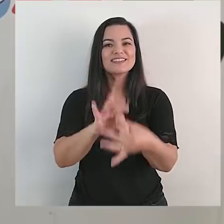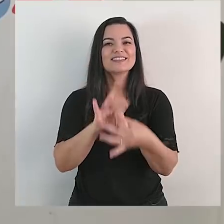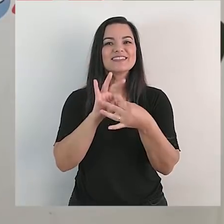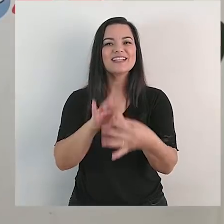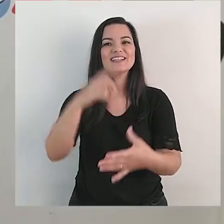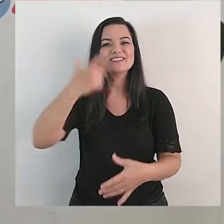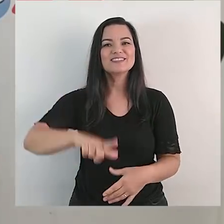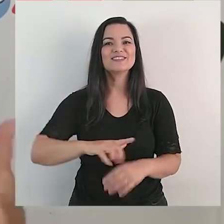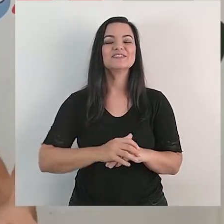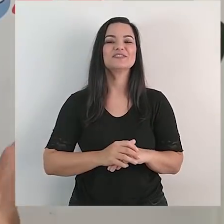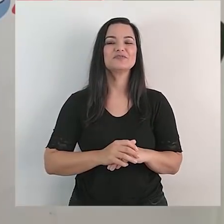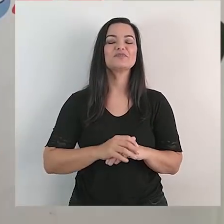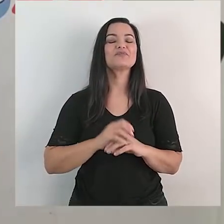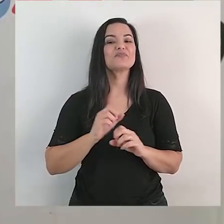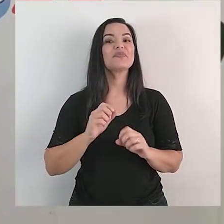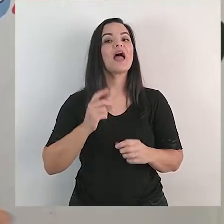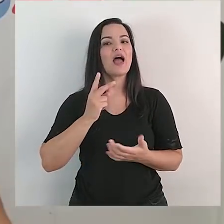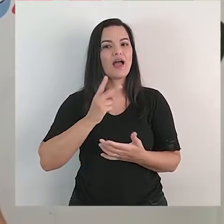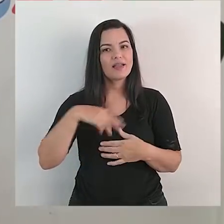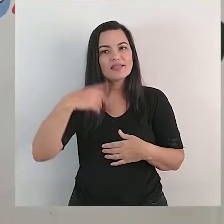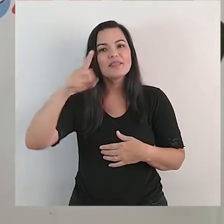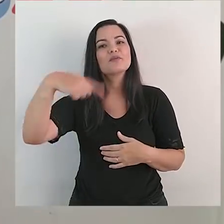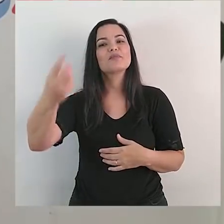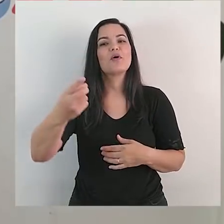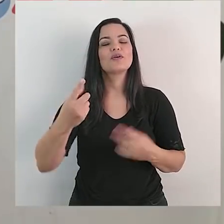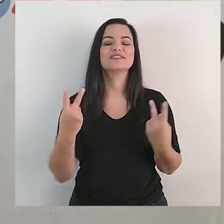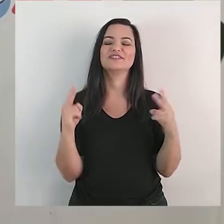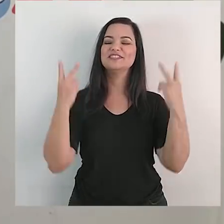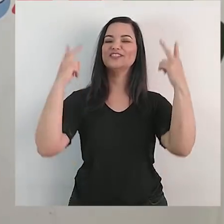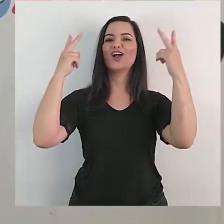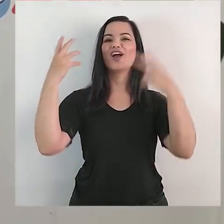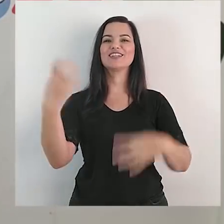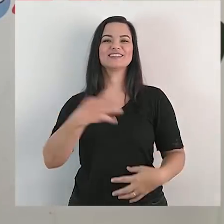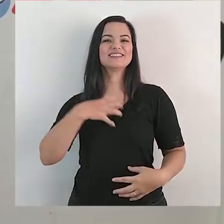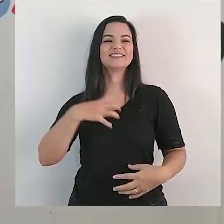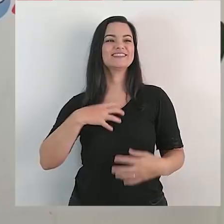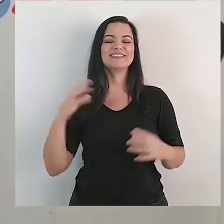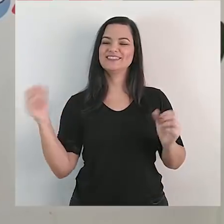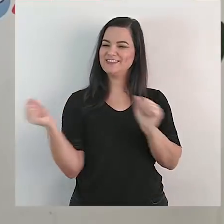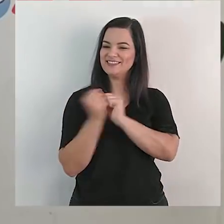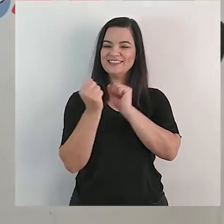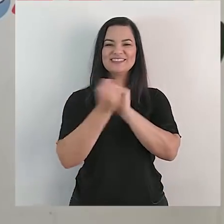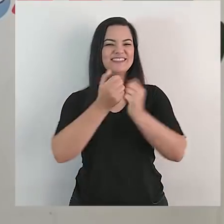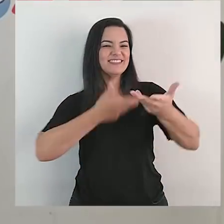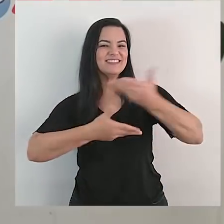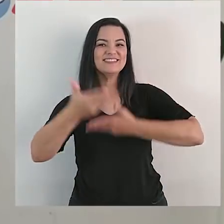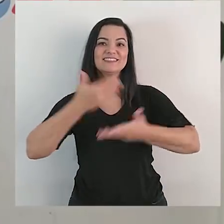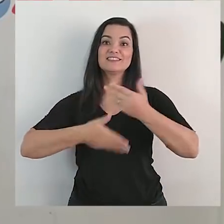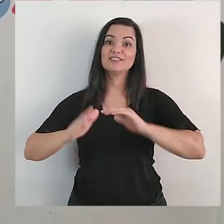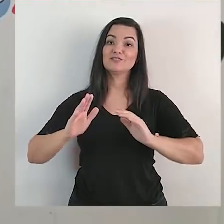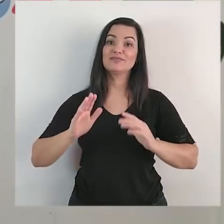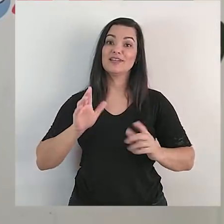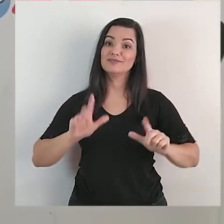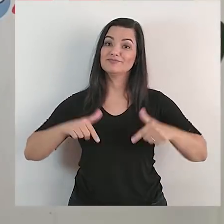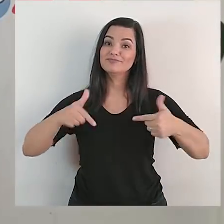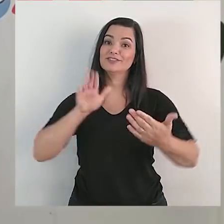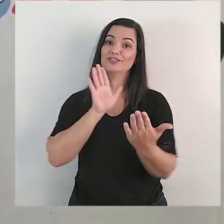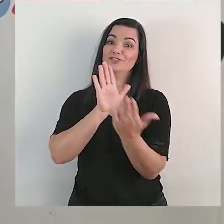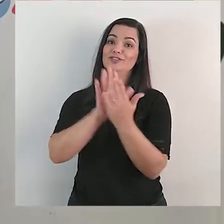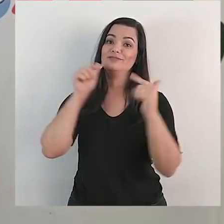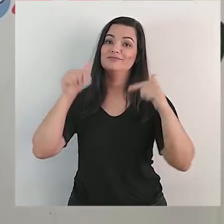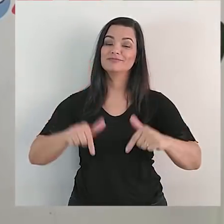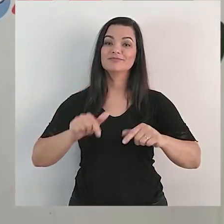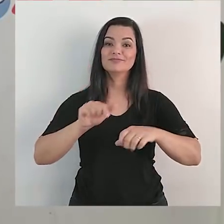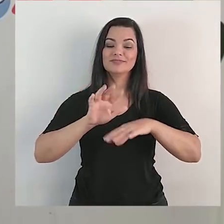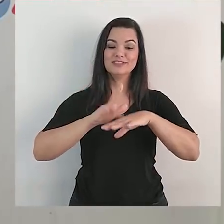unirmos novamente e aí sim podemos comemorar a nossa vitória diante dessa pandemia, que agora você